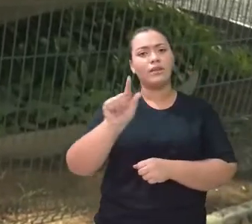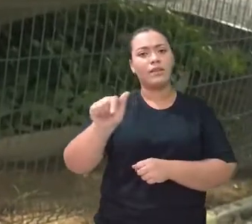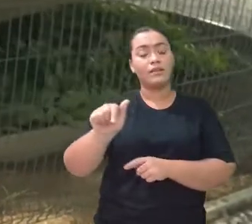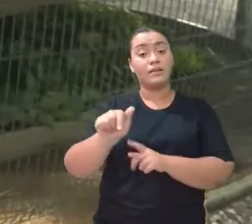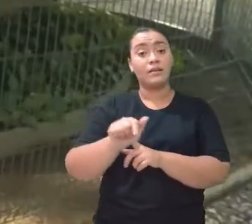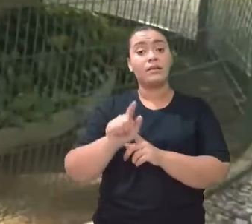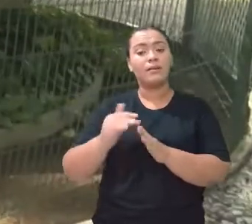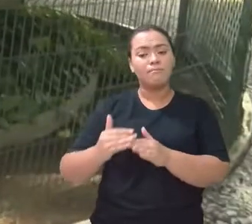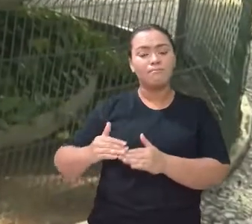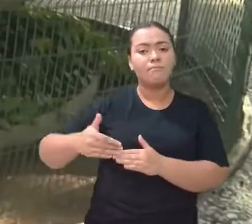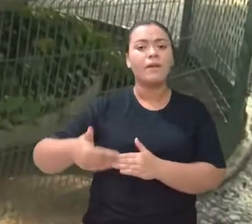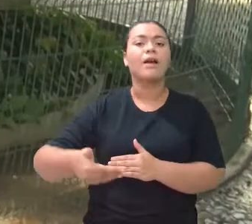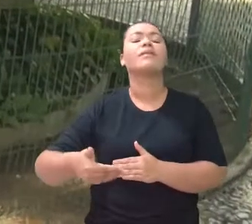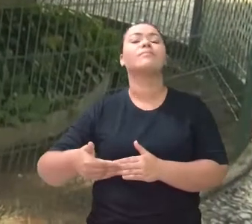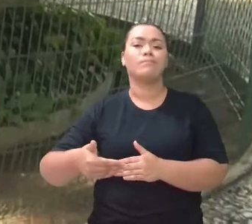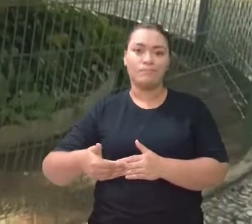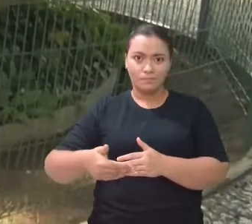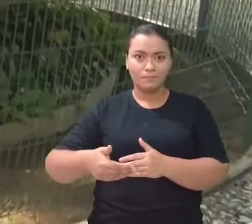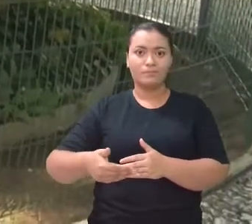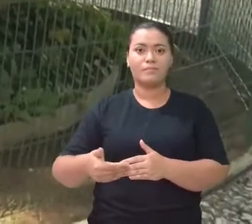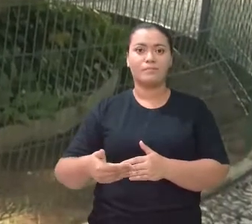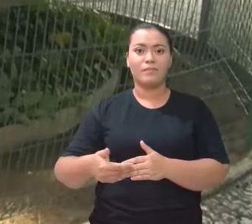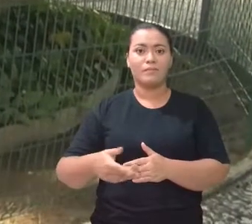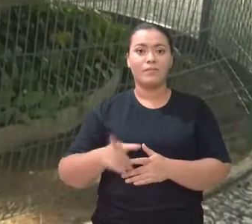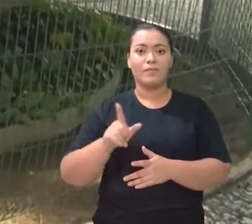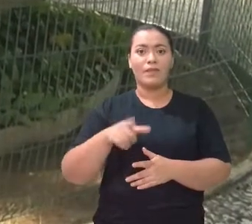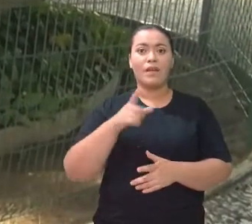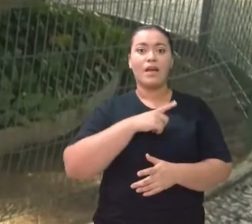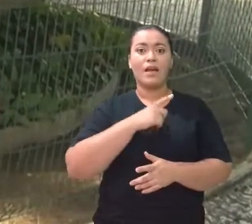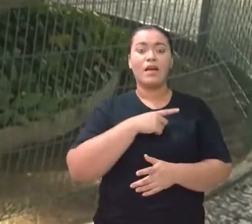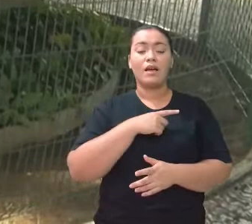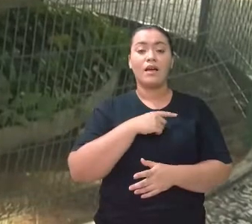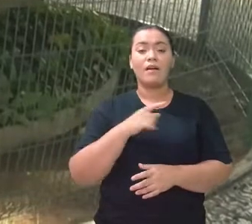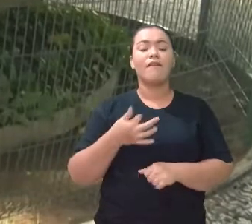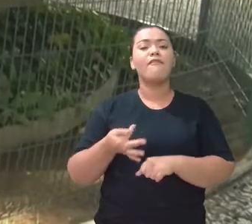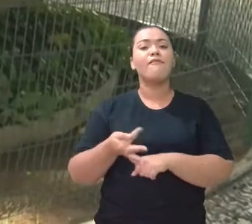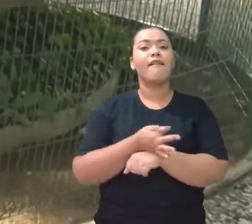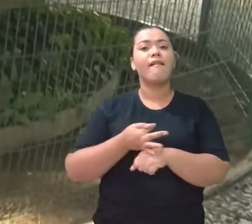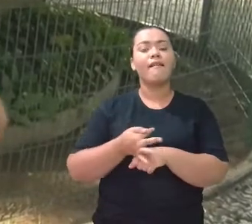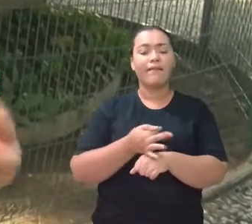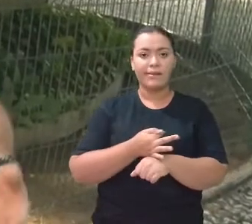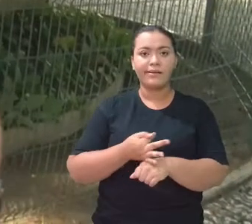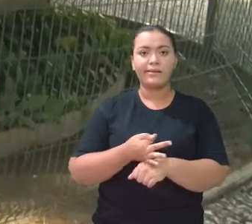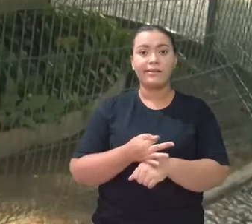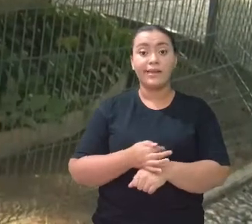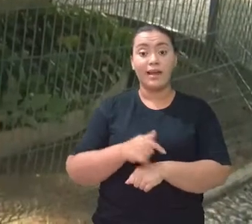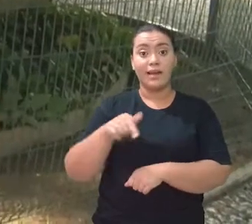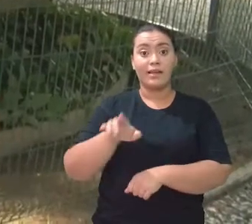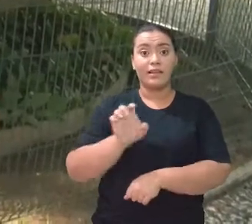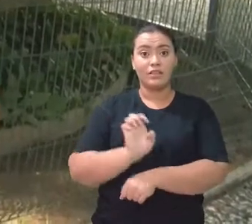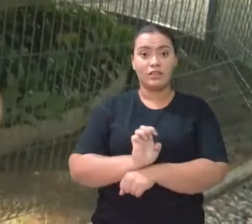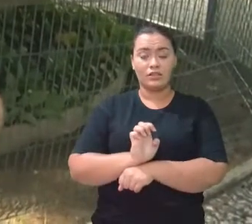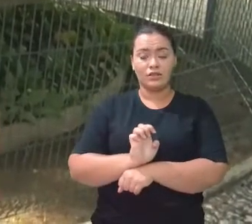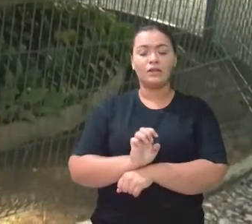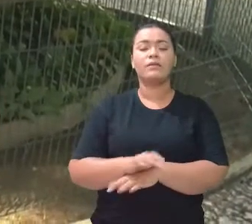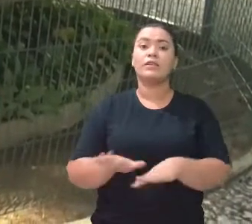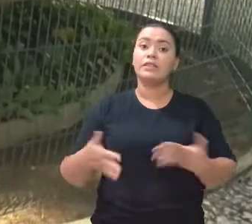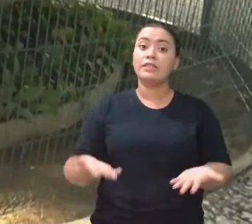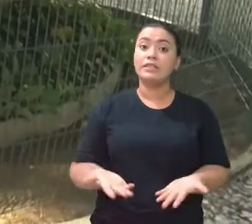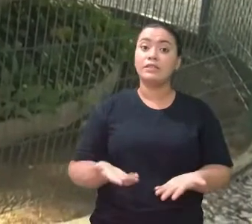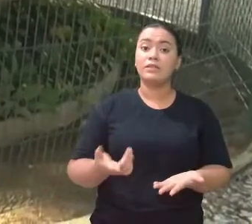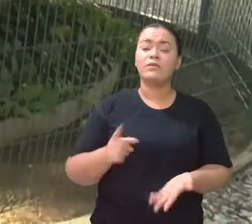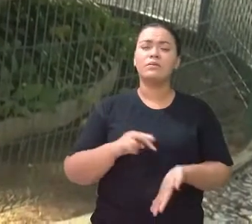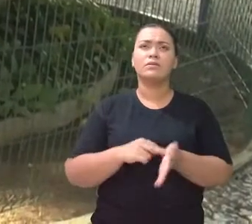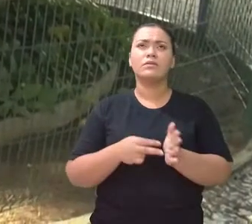a partir de então ela se constitui como um feriado estadual. Então, nesse